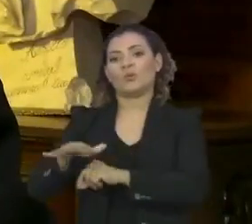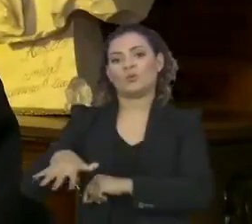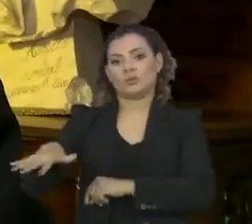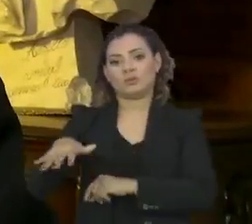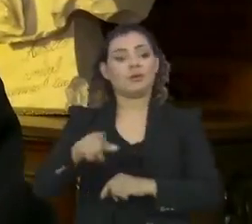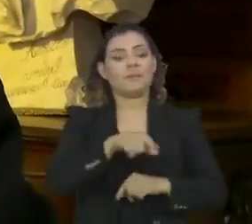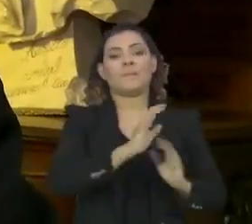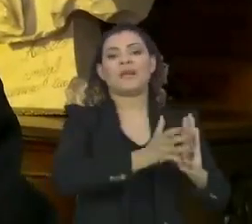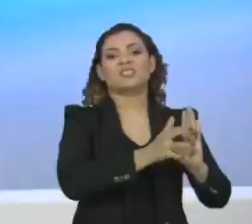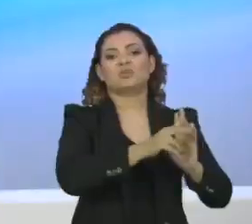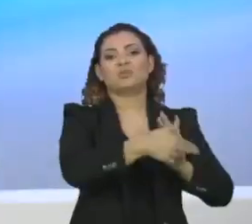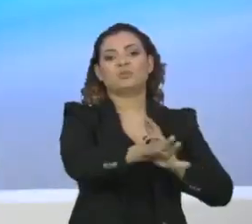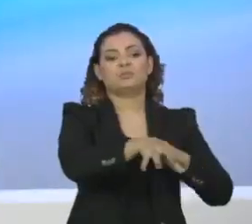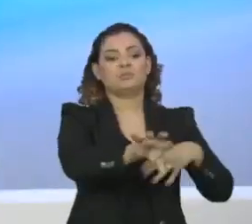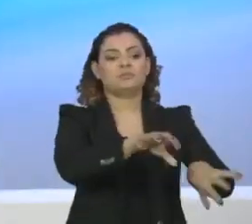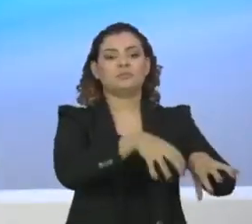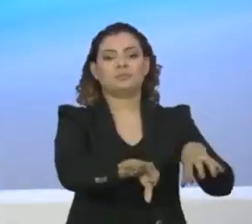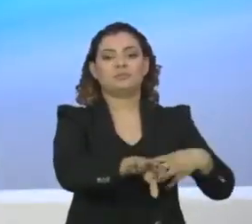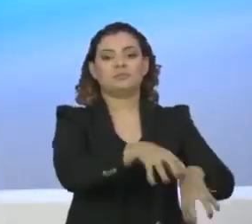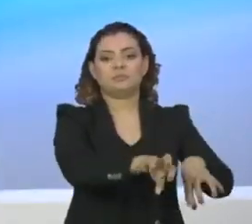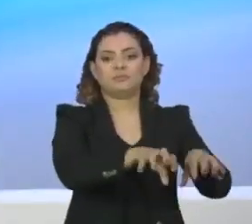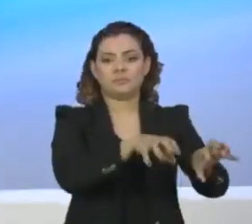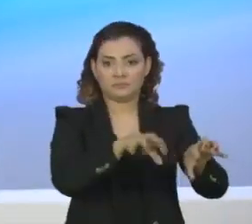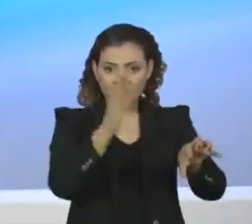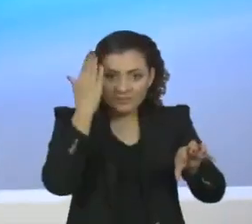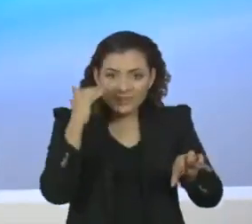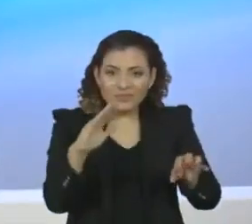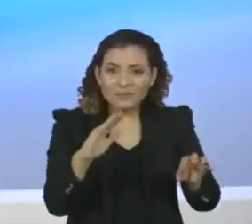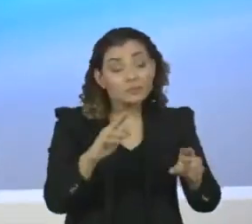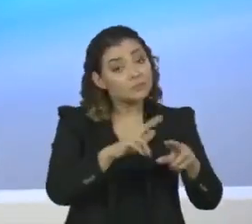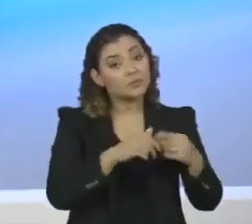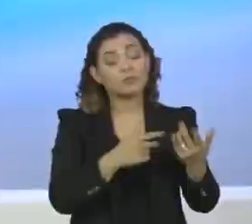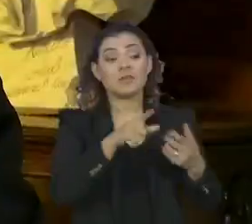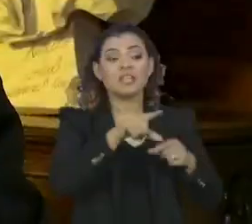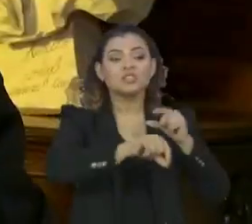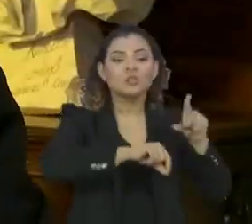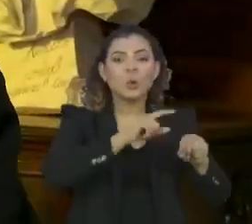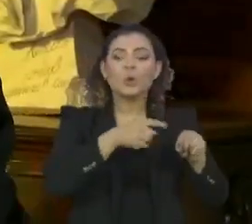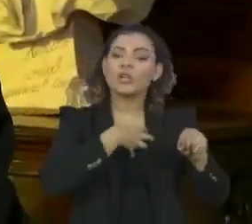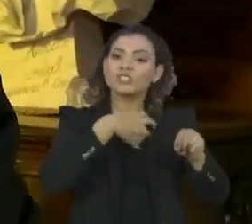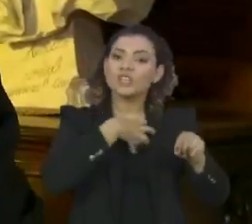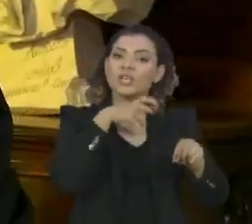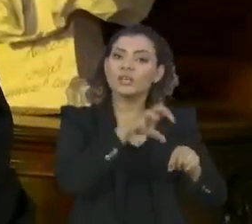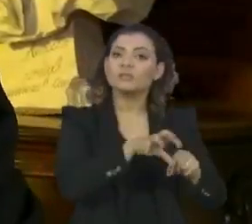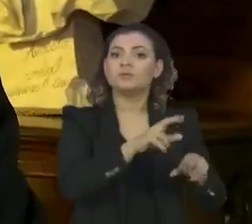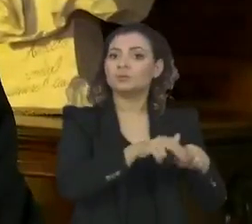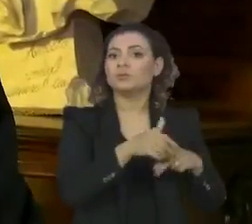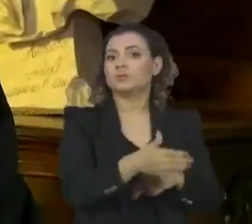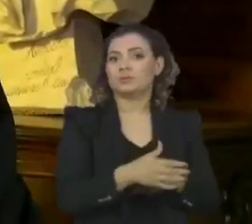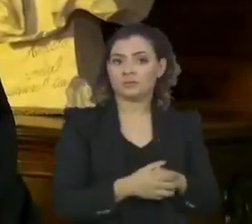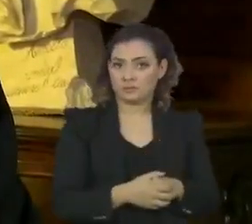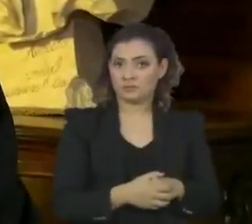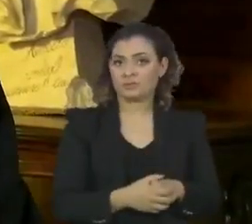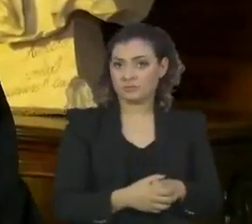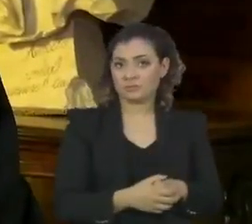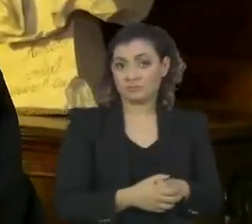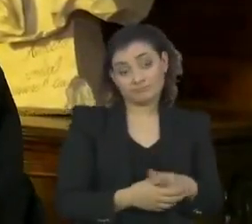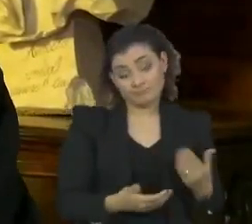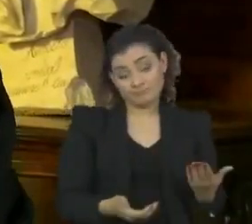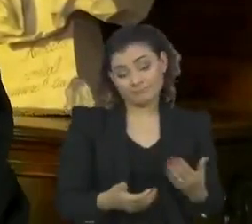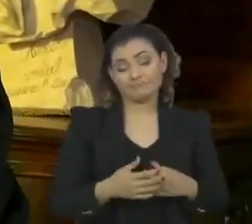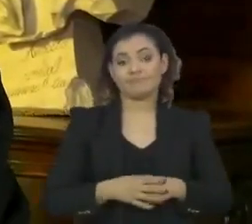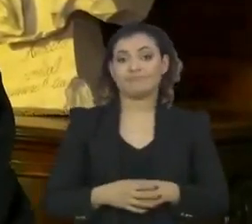faz uma escolha ideológica, uma escolha de um caminho, uma escolha, enfim, de solução das